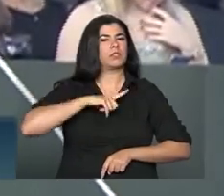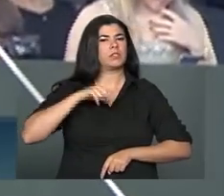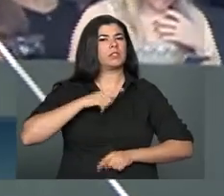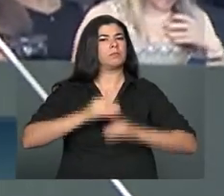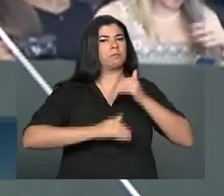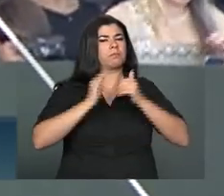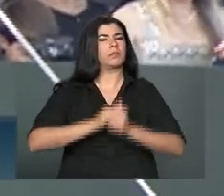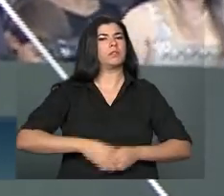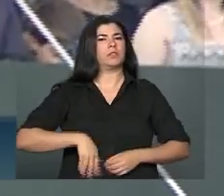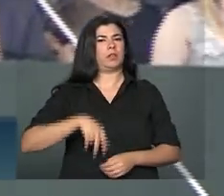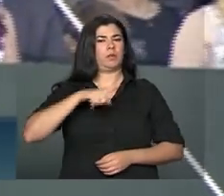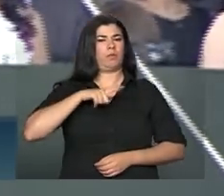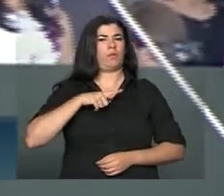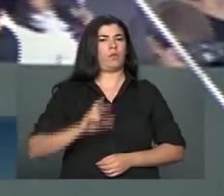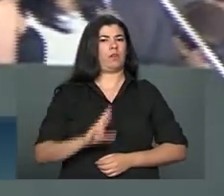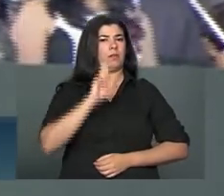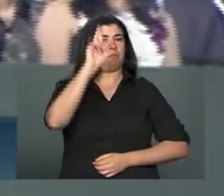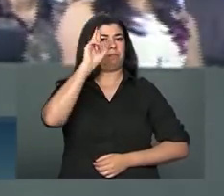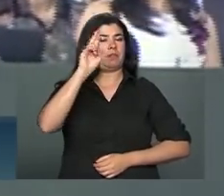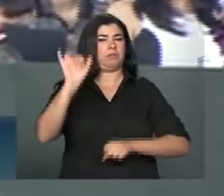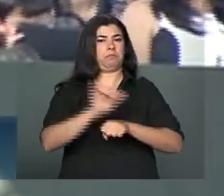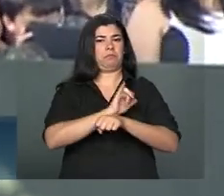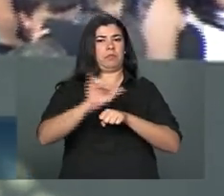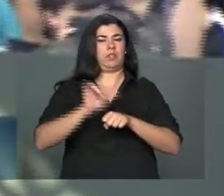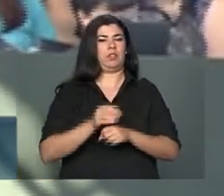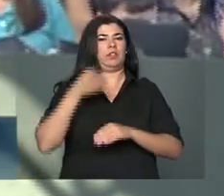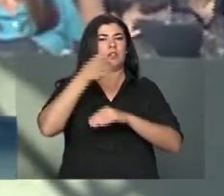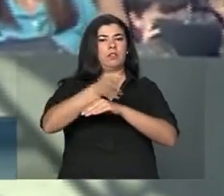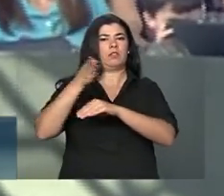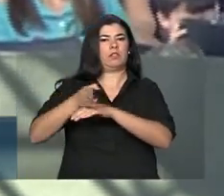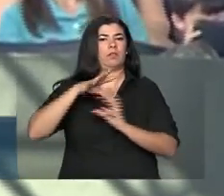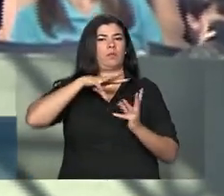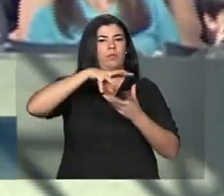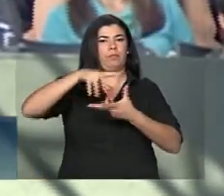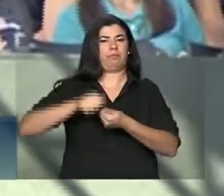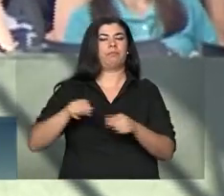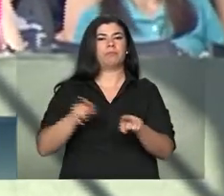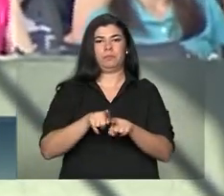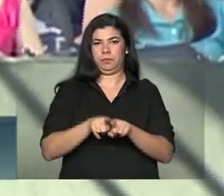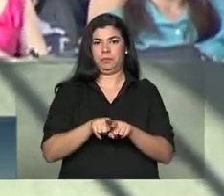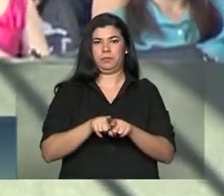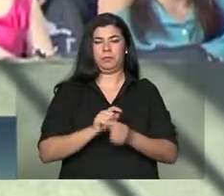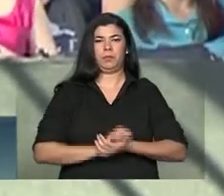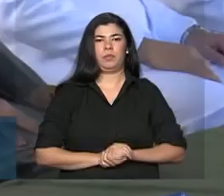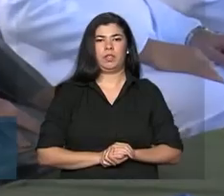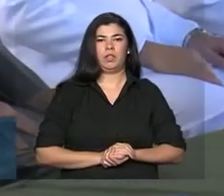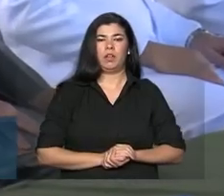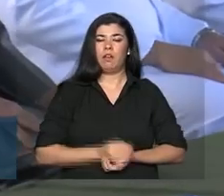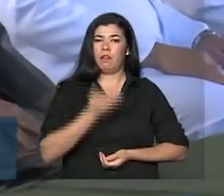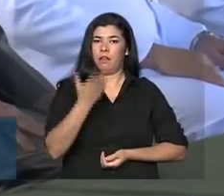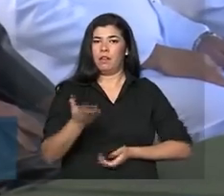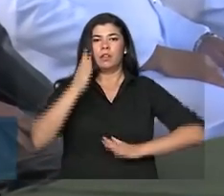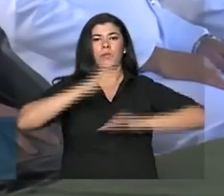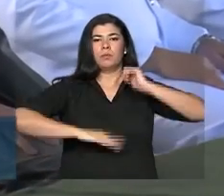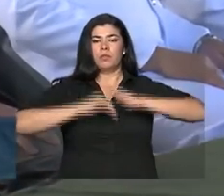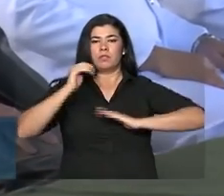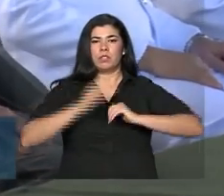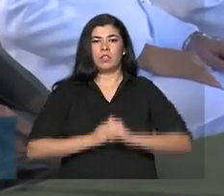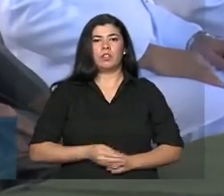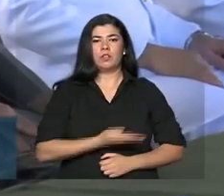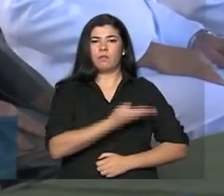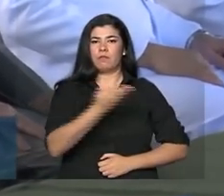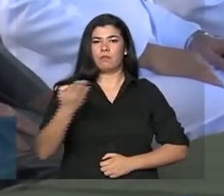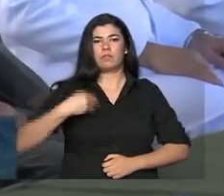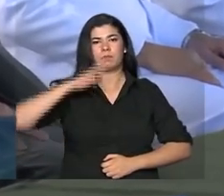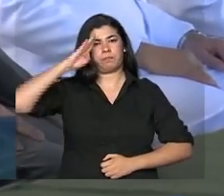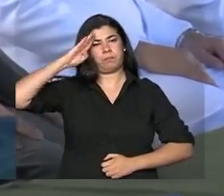com nossa posição estratégica no cenário internacional. O profissionalismo de nossos